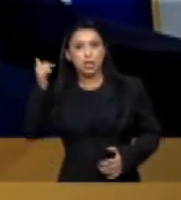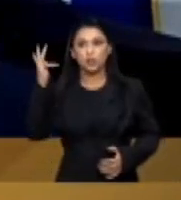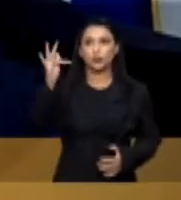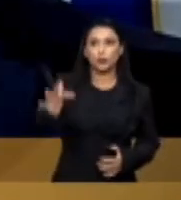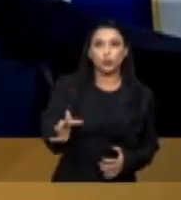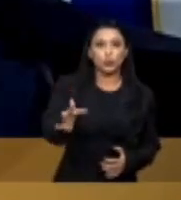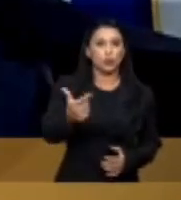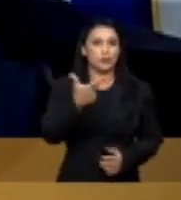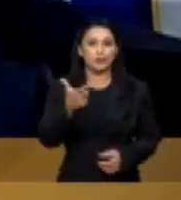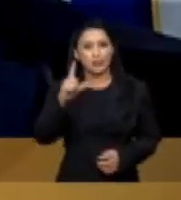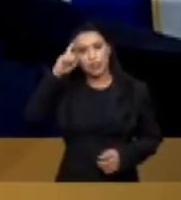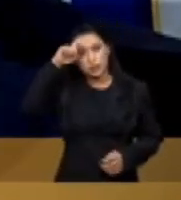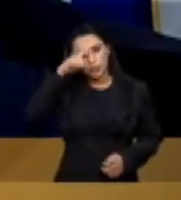termos